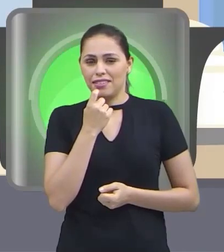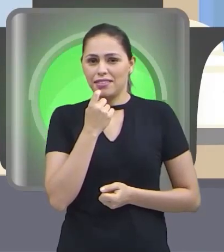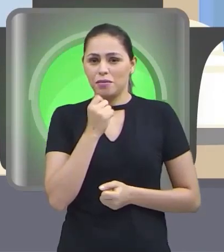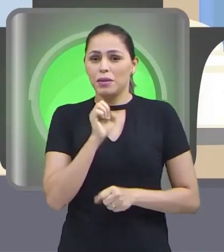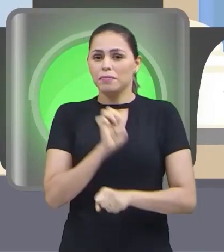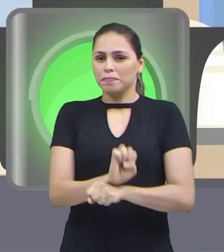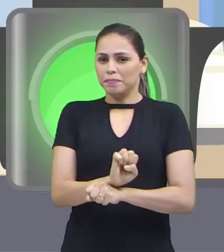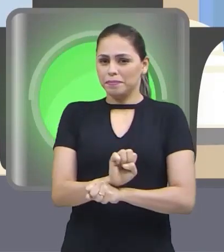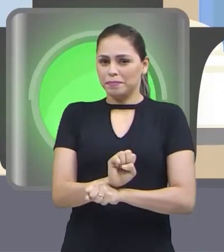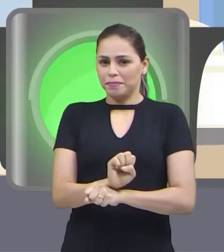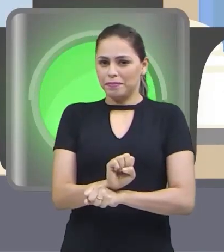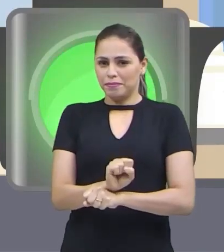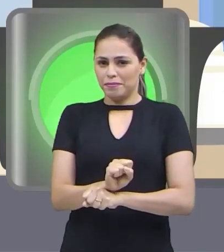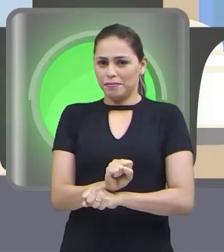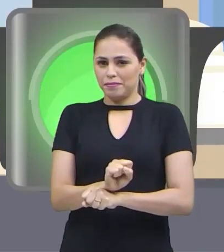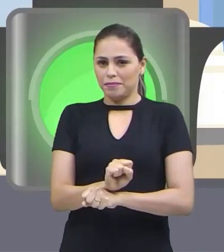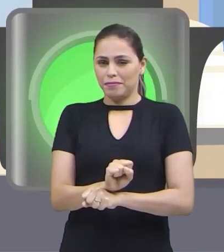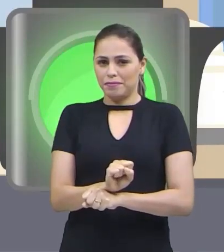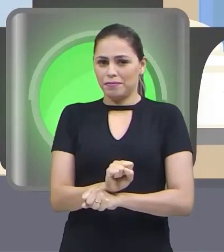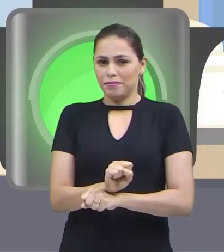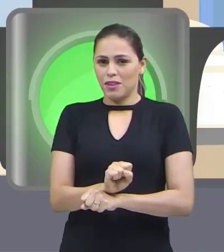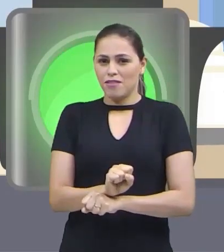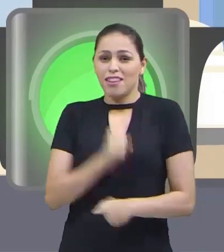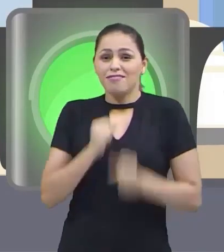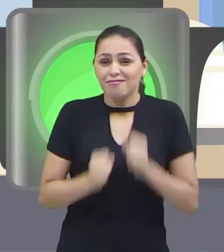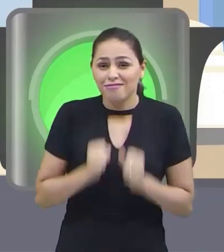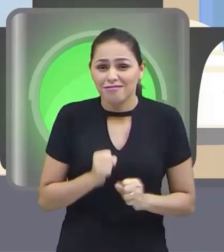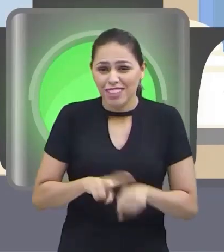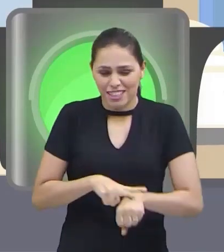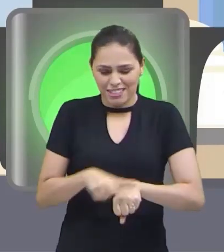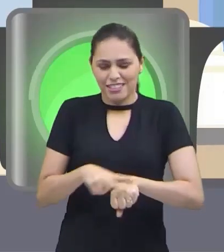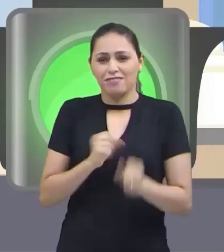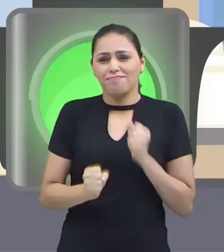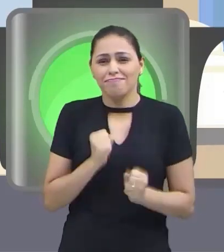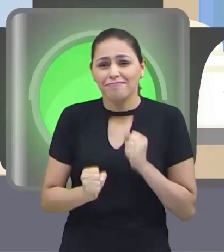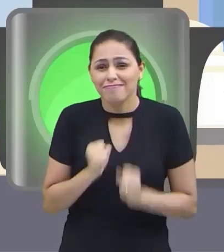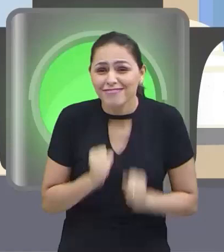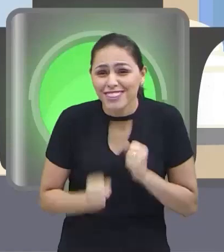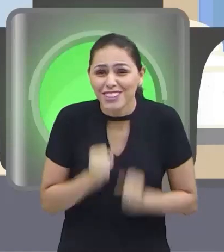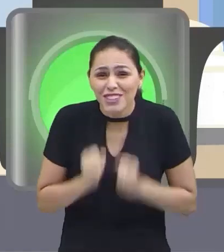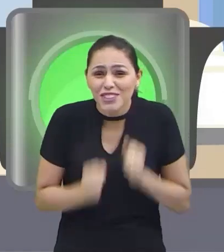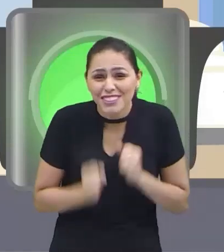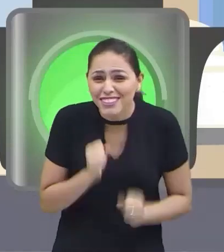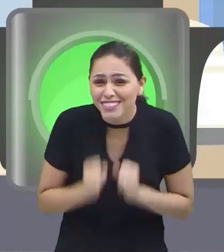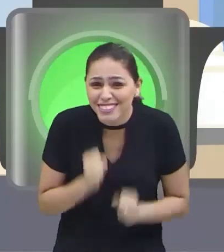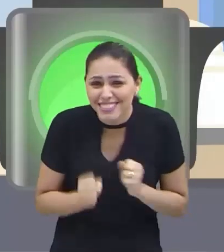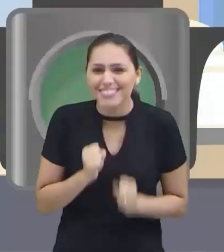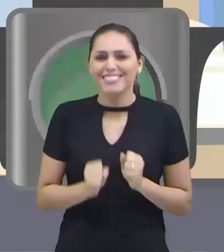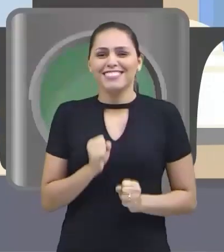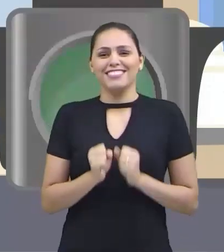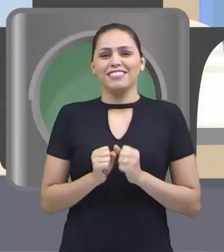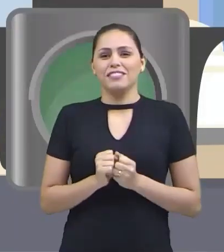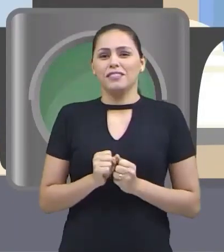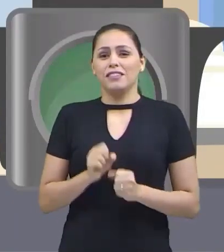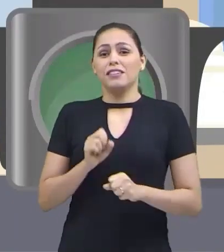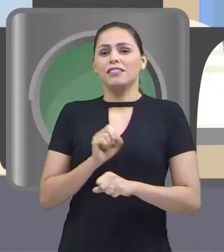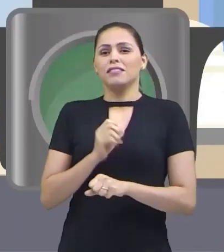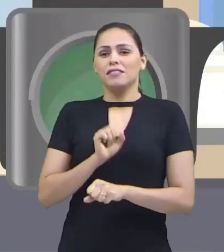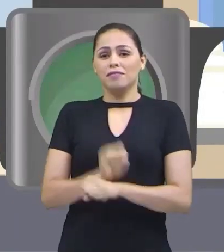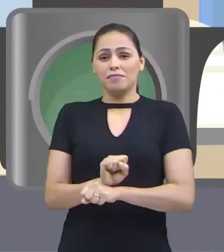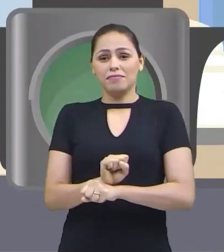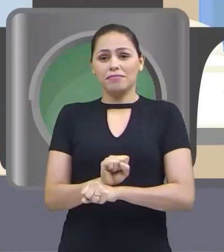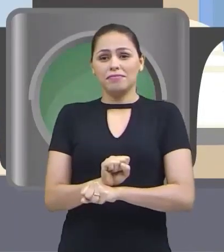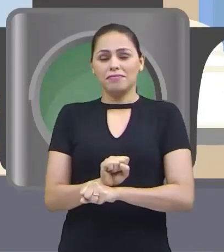gente fica parado. Quando o sinal fica verde, corre! Corre, corre, corre, corre, corre, corre, corre, corre, corre,